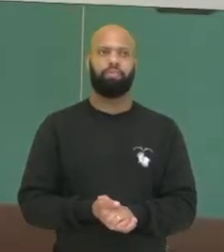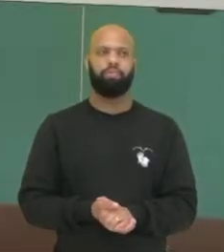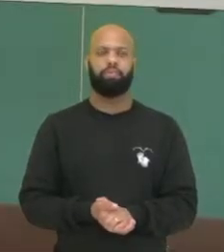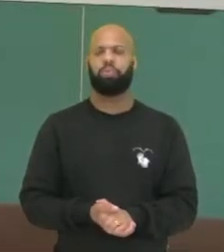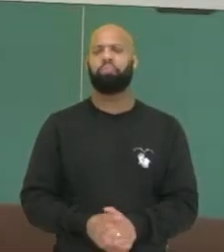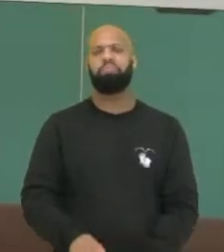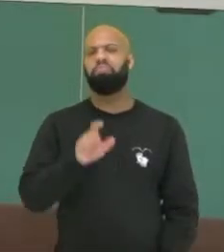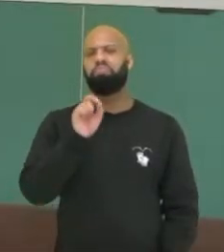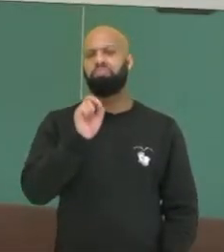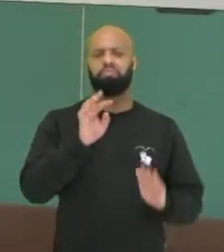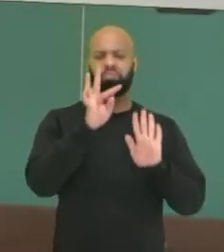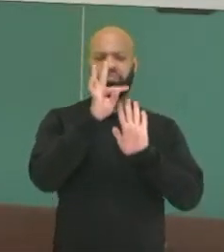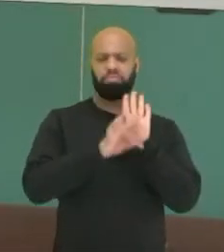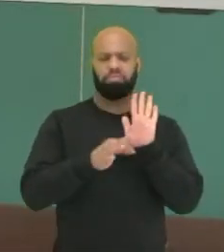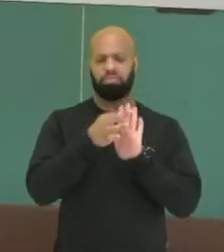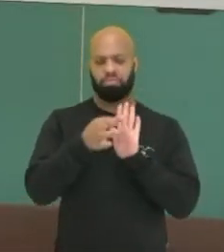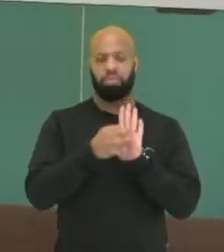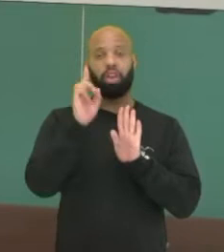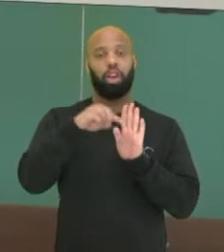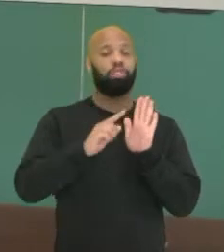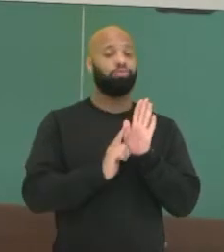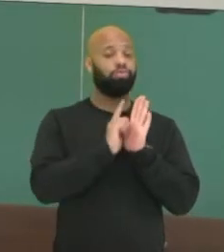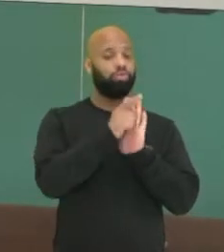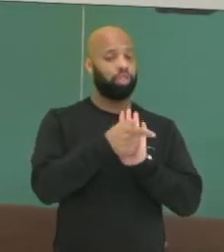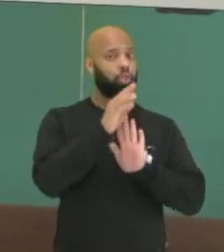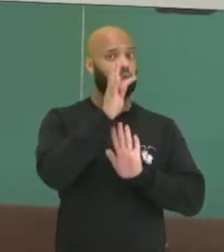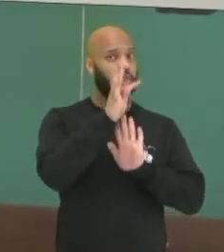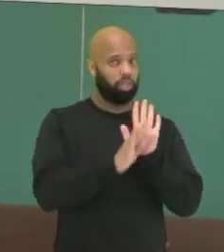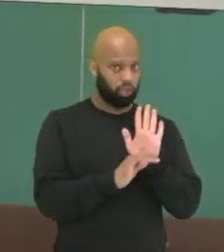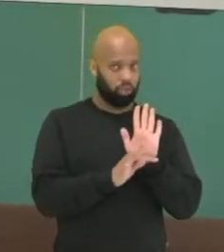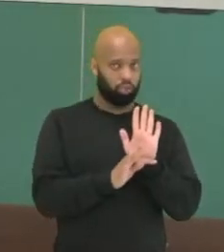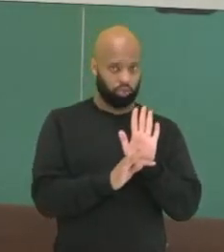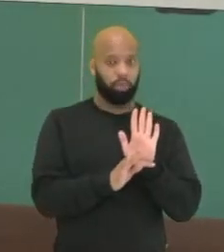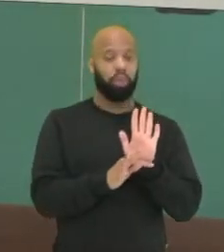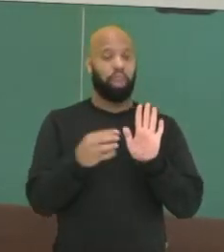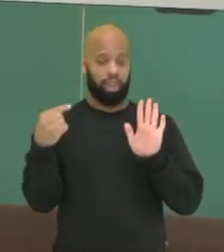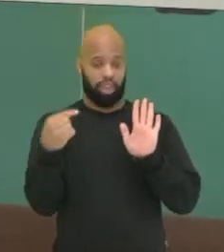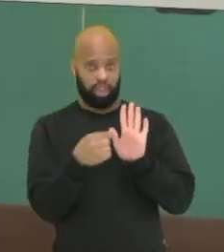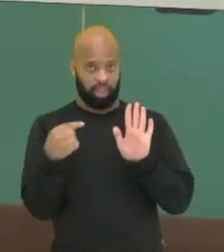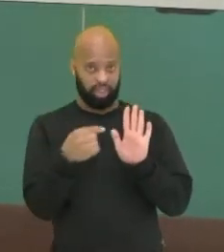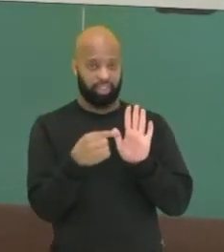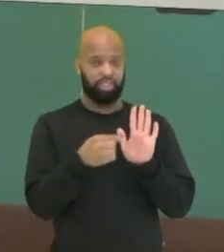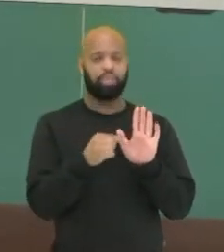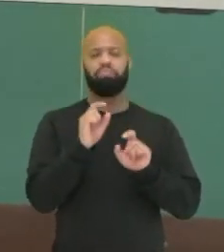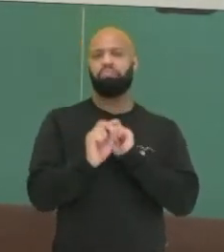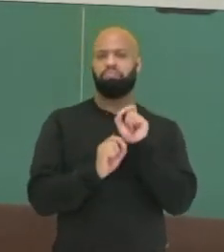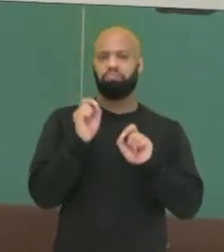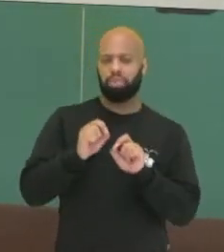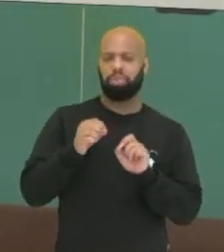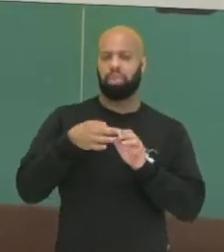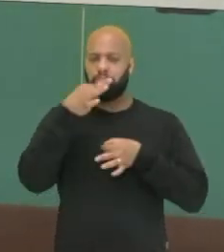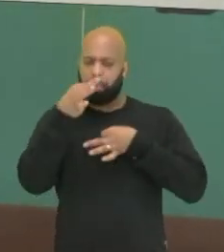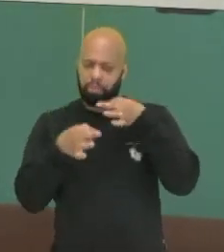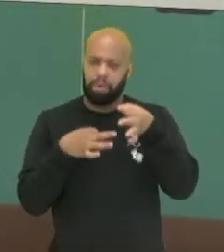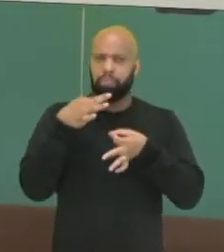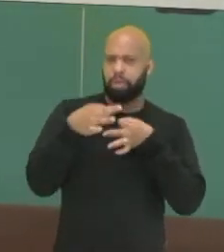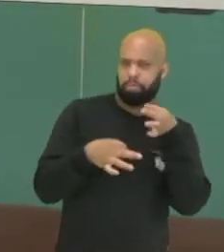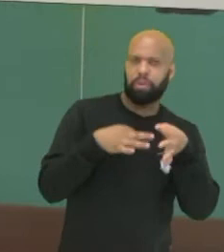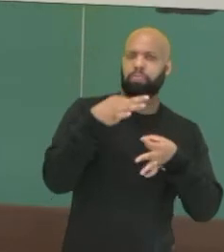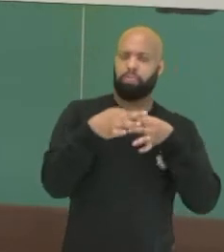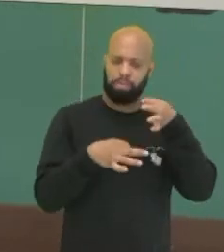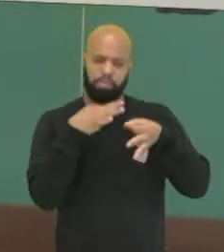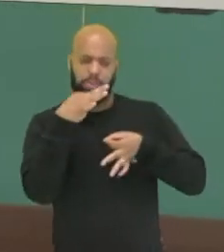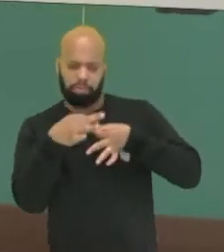que é um artigo de opinião? Que gênero textual é esse? É um gênero textual dissertativo argumentativo. O que isso